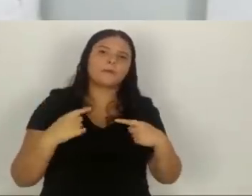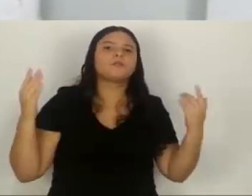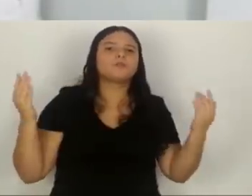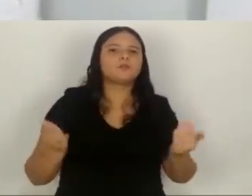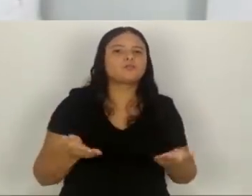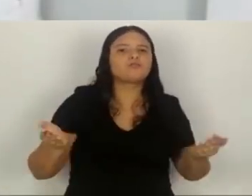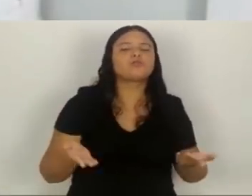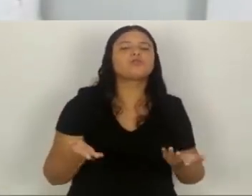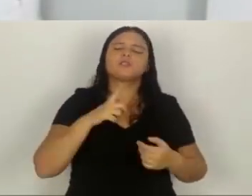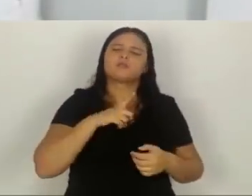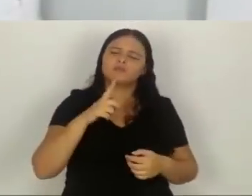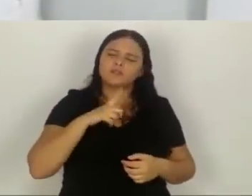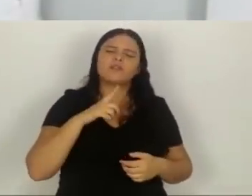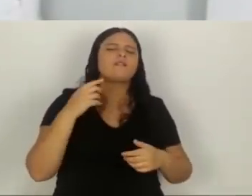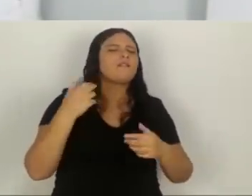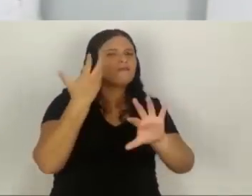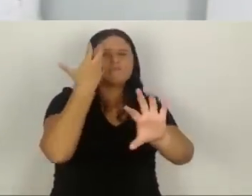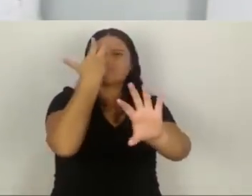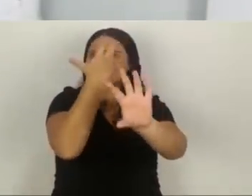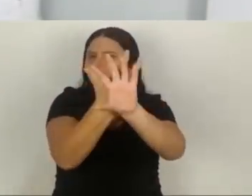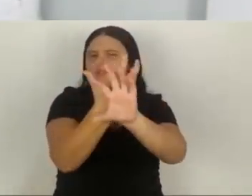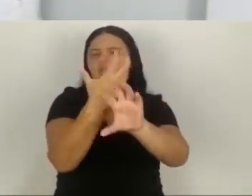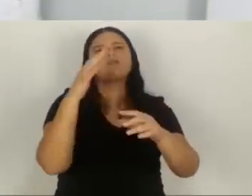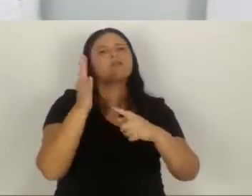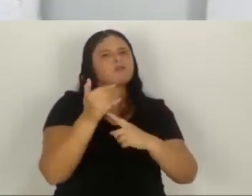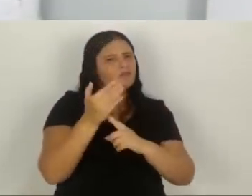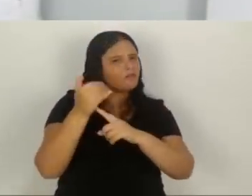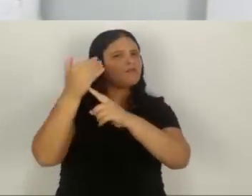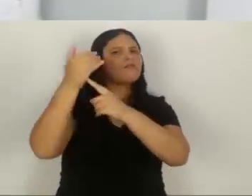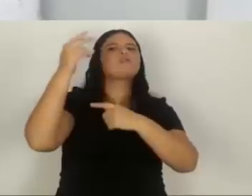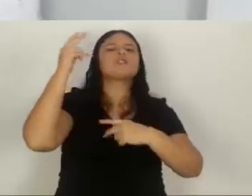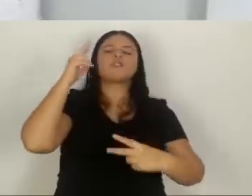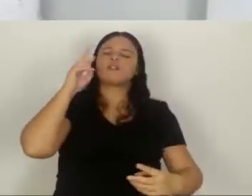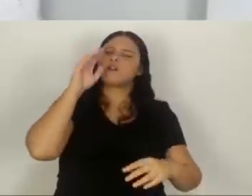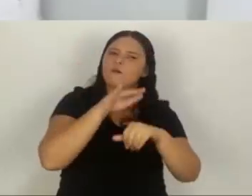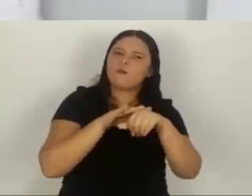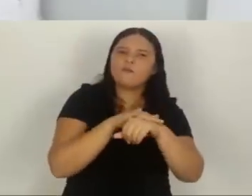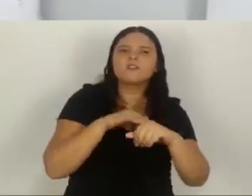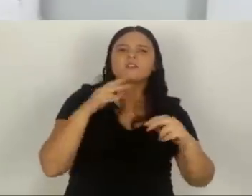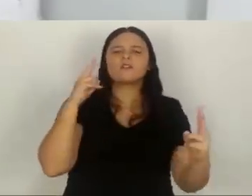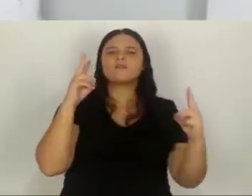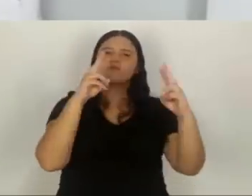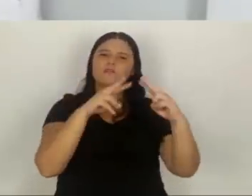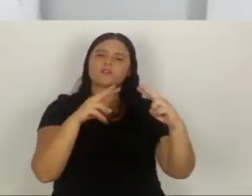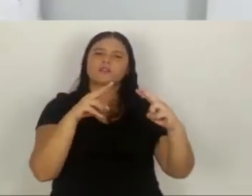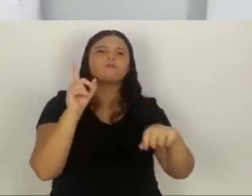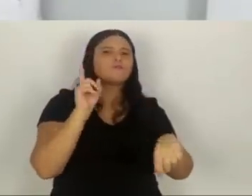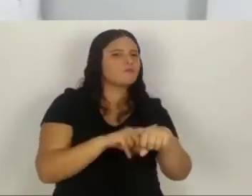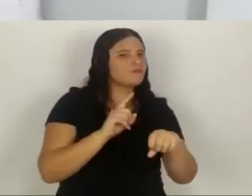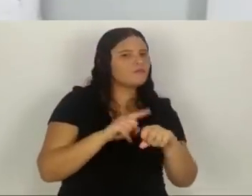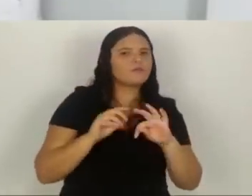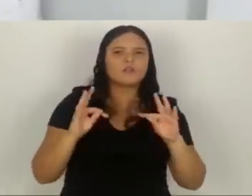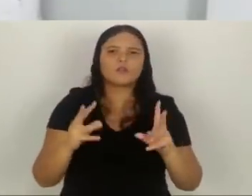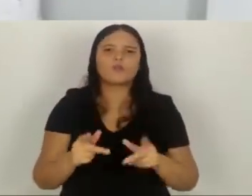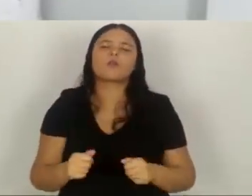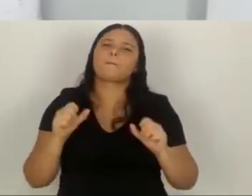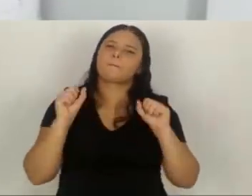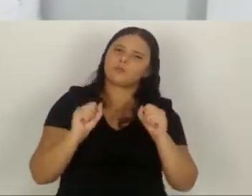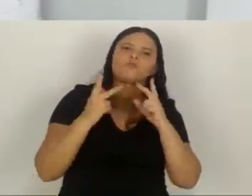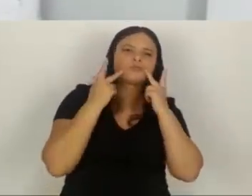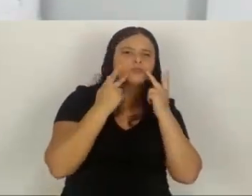dia existem muitos recursos para você falar o tempo todo com a pessoa, ver, conversar com a pessoa o tempo todo, não é?